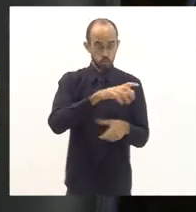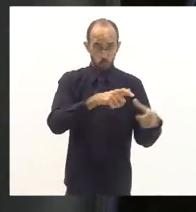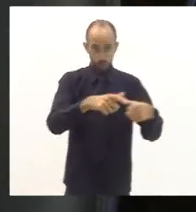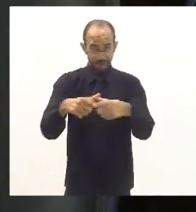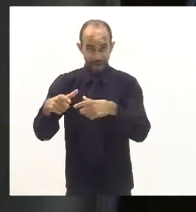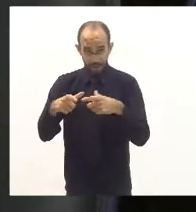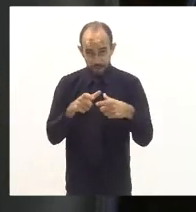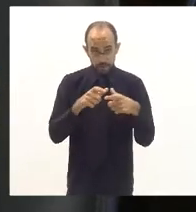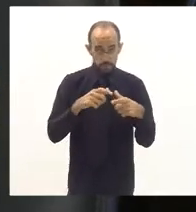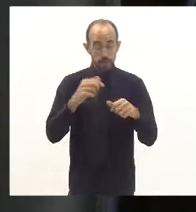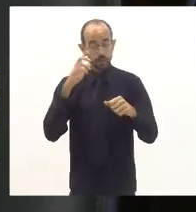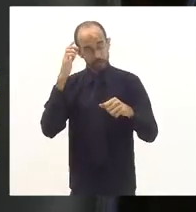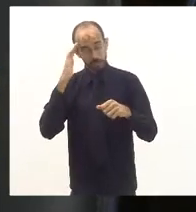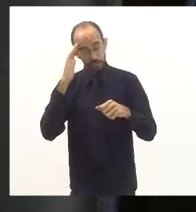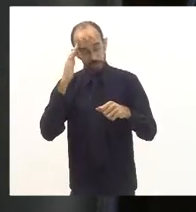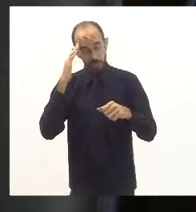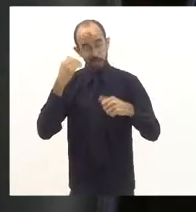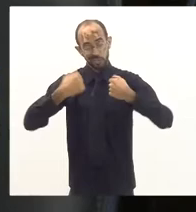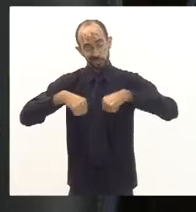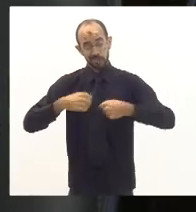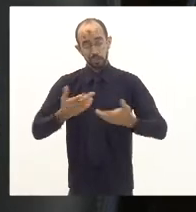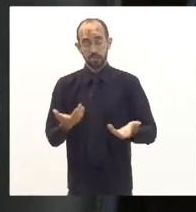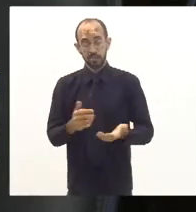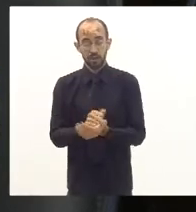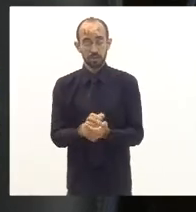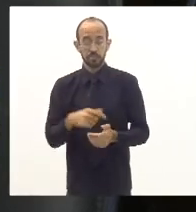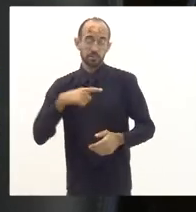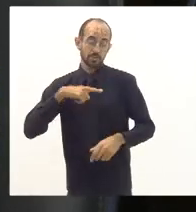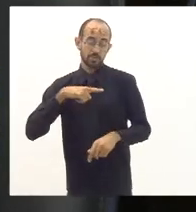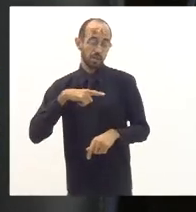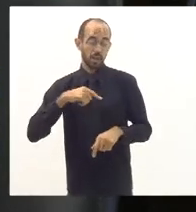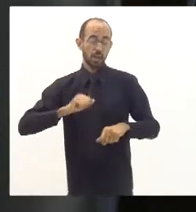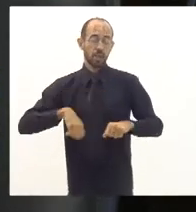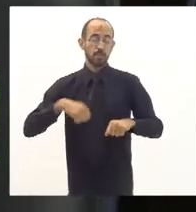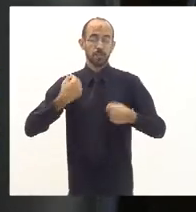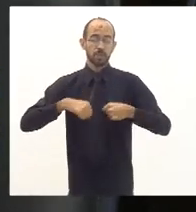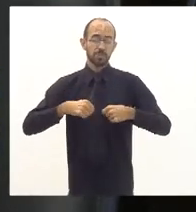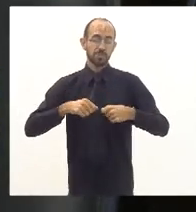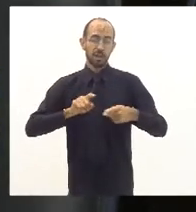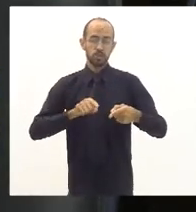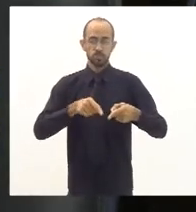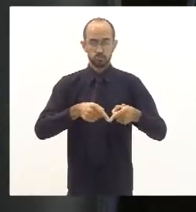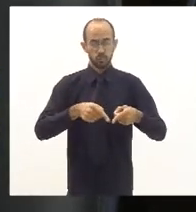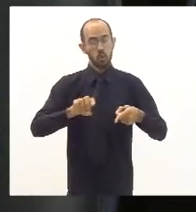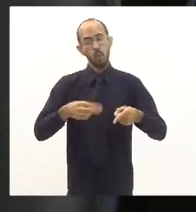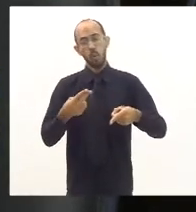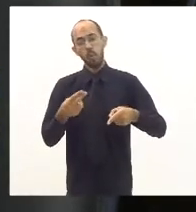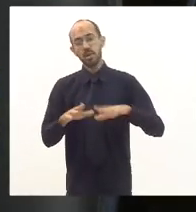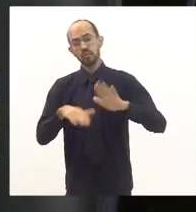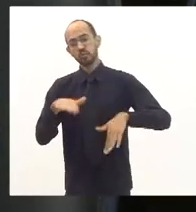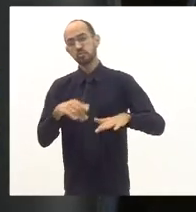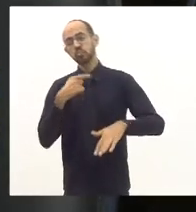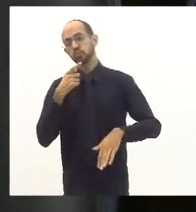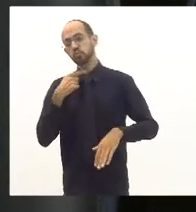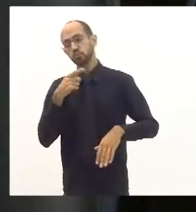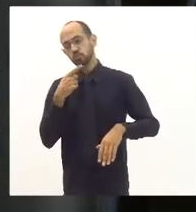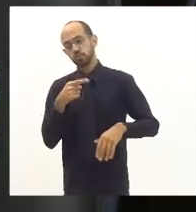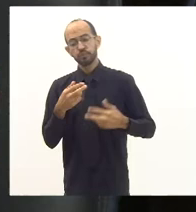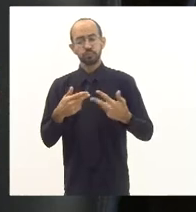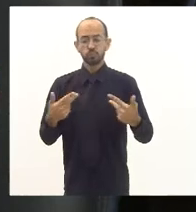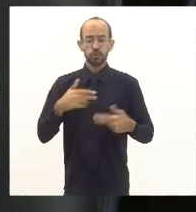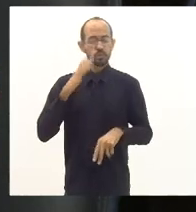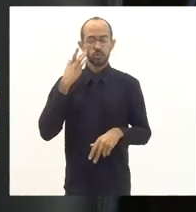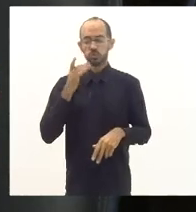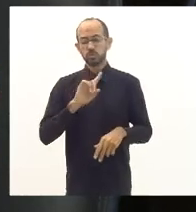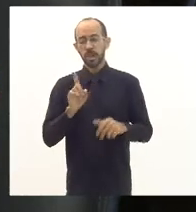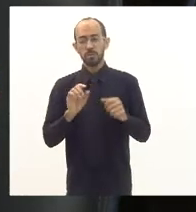em cada território. E tem demandas de todos os tipos, desde uma necessidade objetiva até dúvidas e situações onde as pessoas não sabem o que fazer